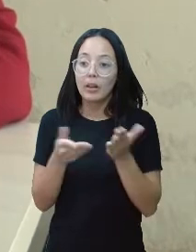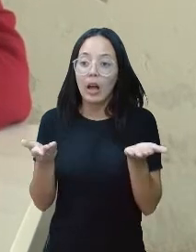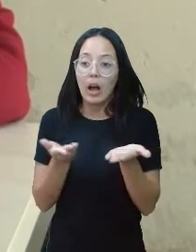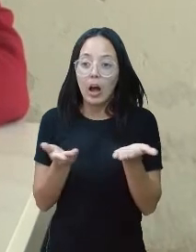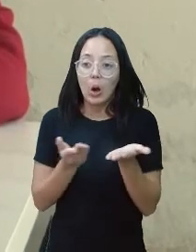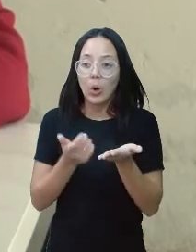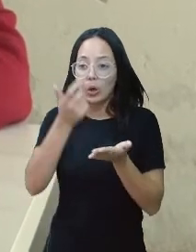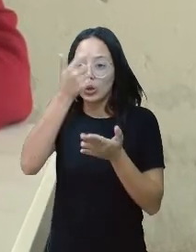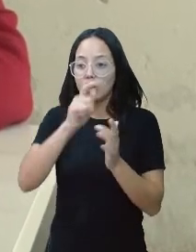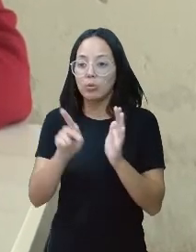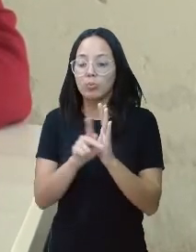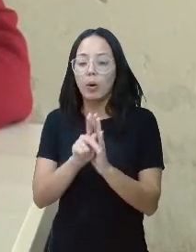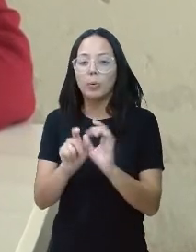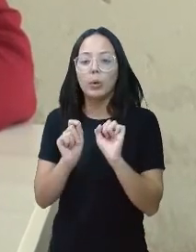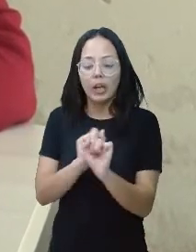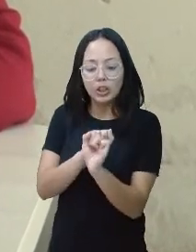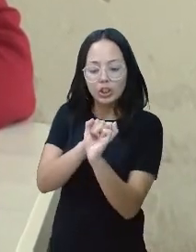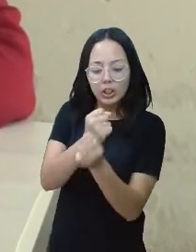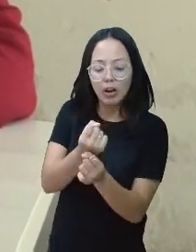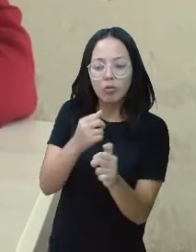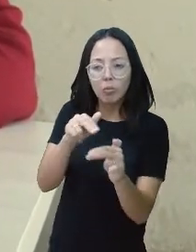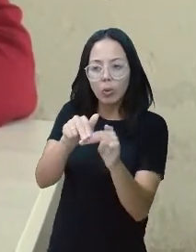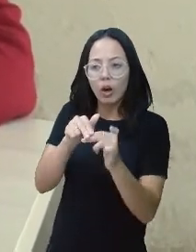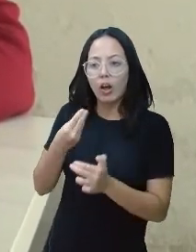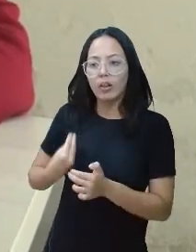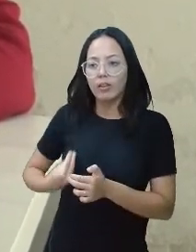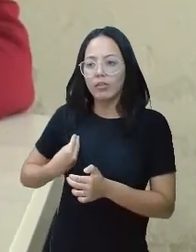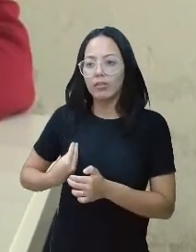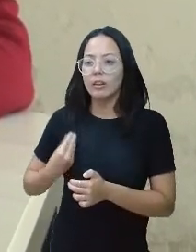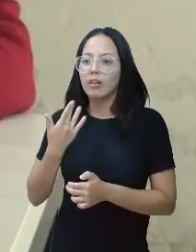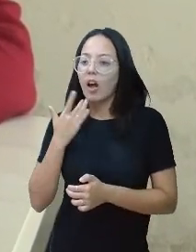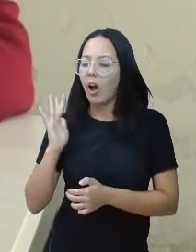Atualmente somos escravos do custo de vida.